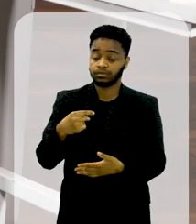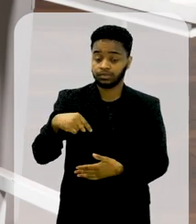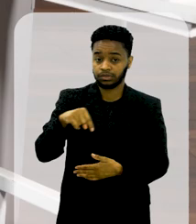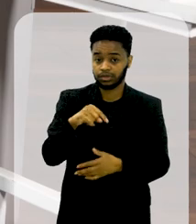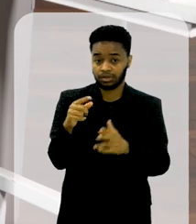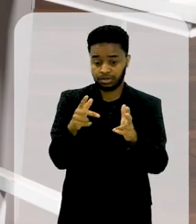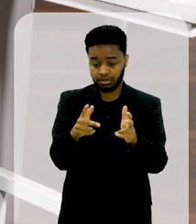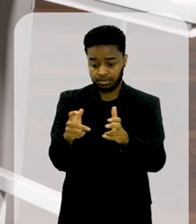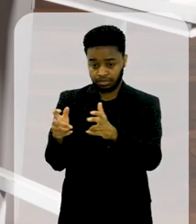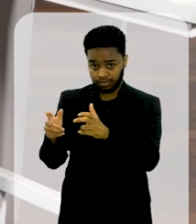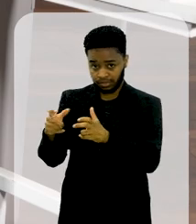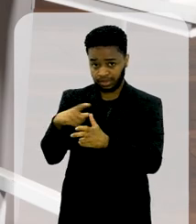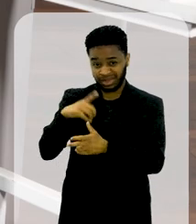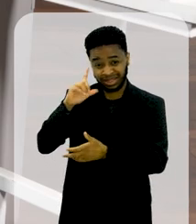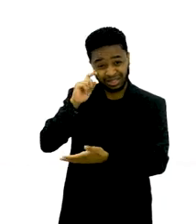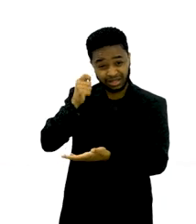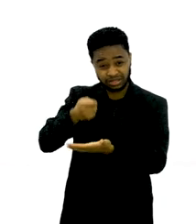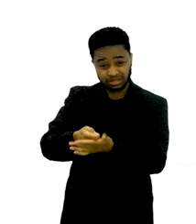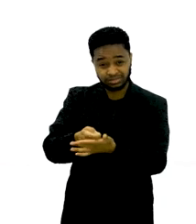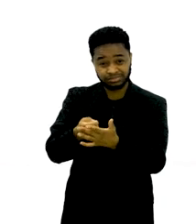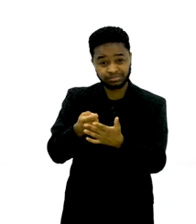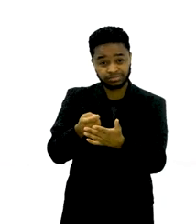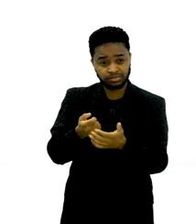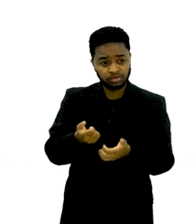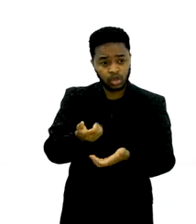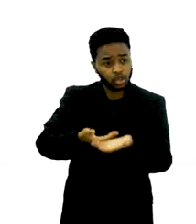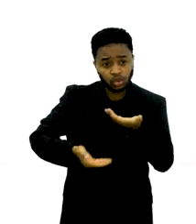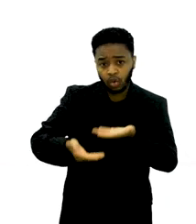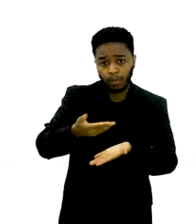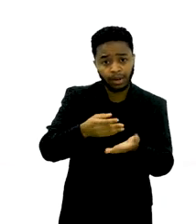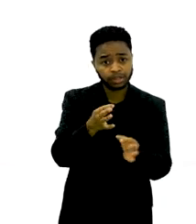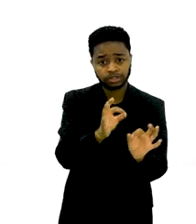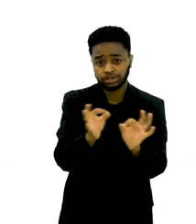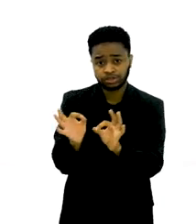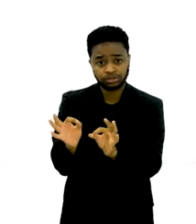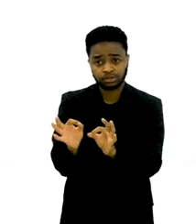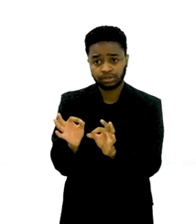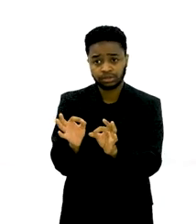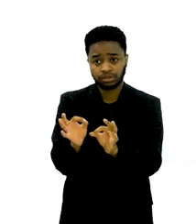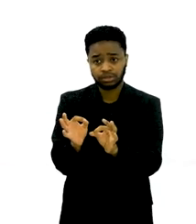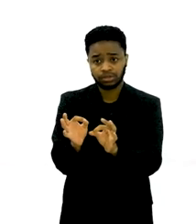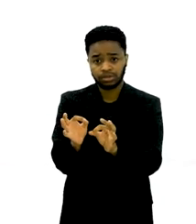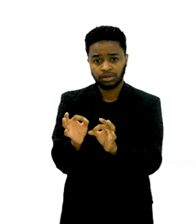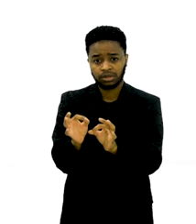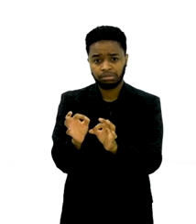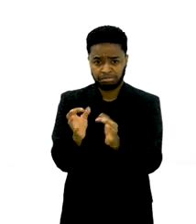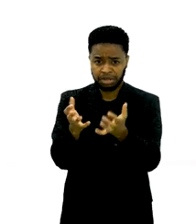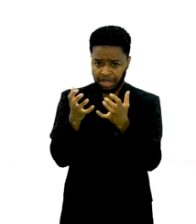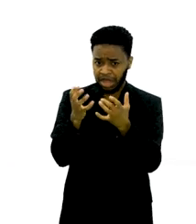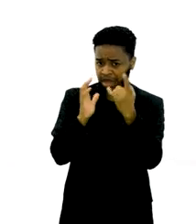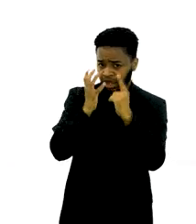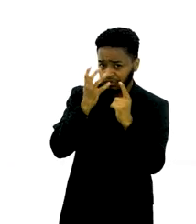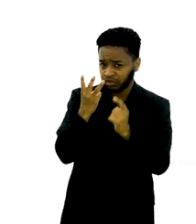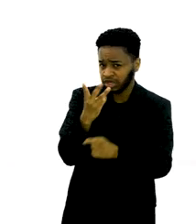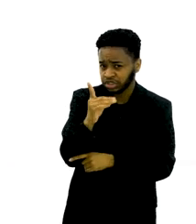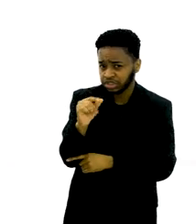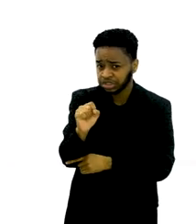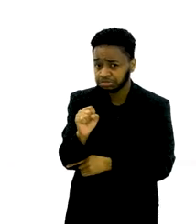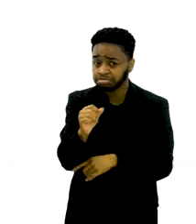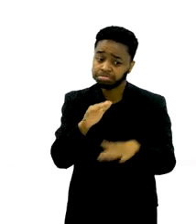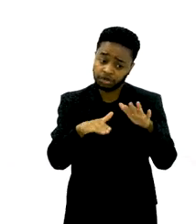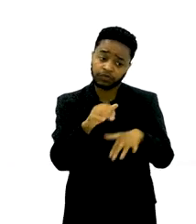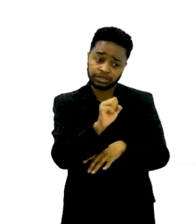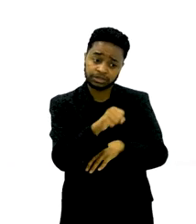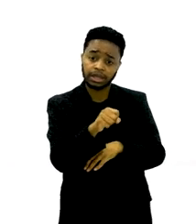observando decisões que não são compartilhadas Será que a gente quer carnaval em TRS Dias podemos querer ou não